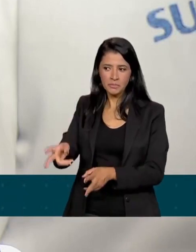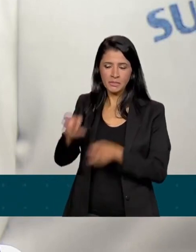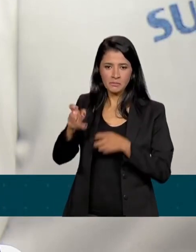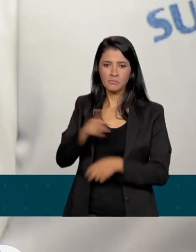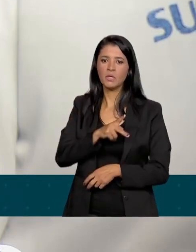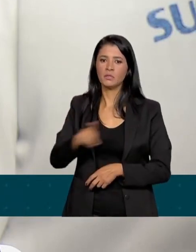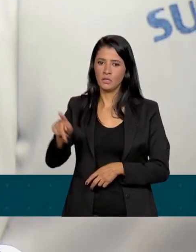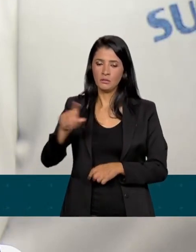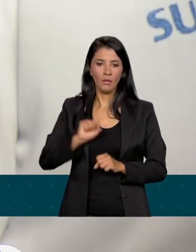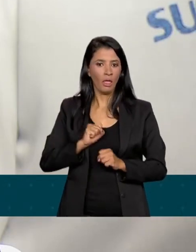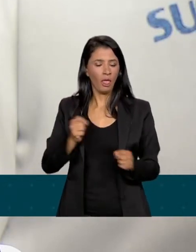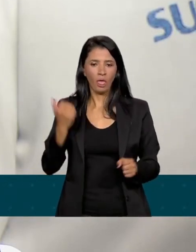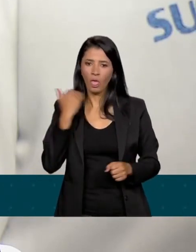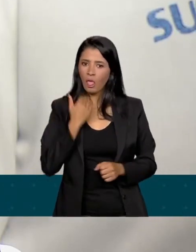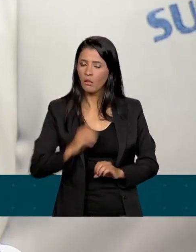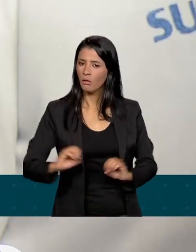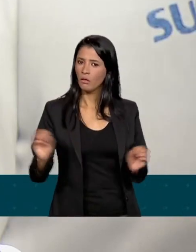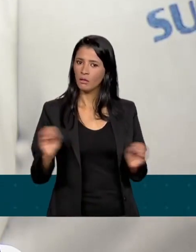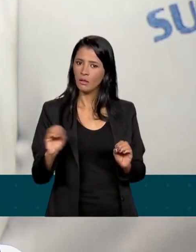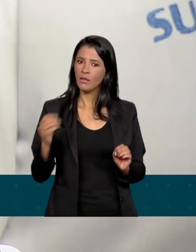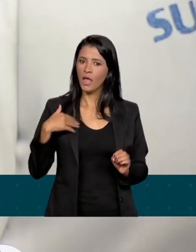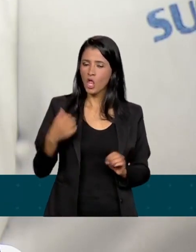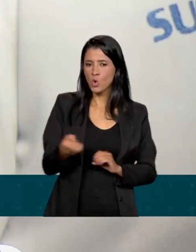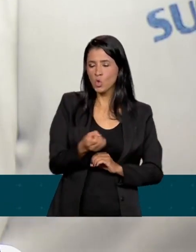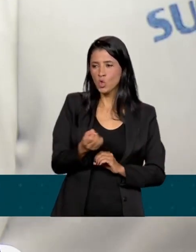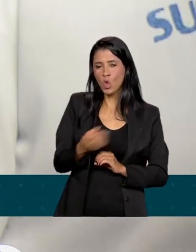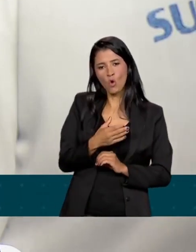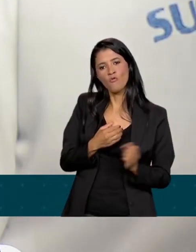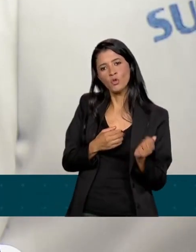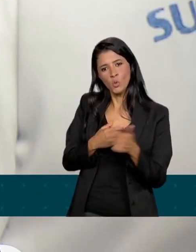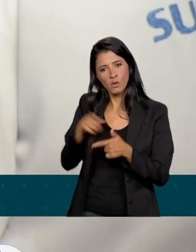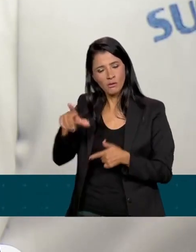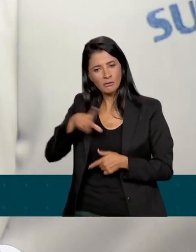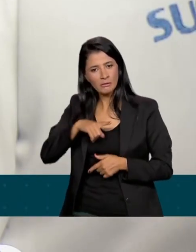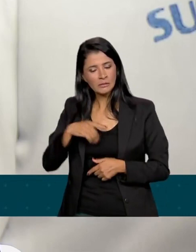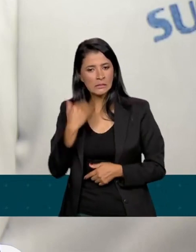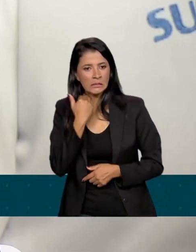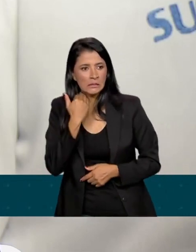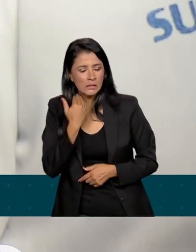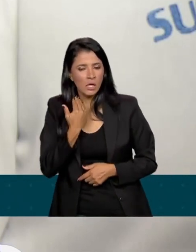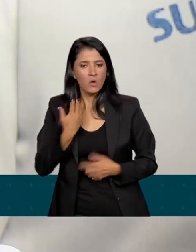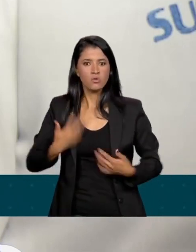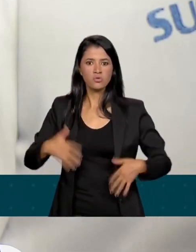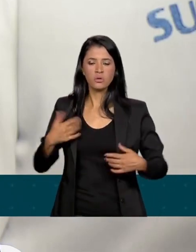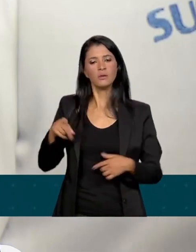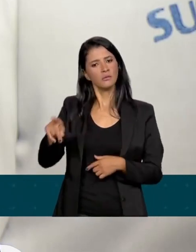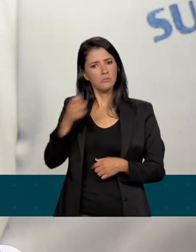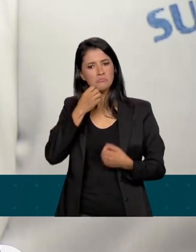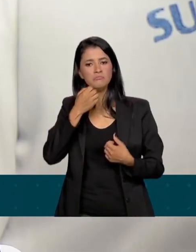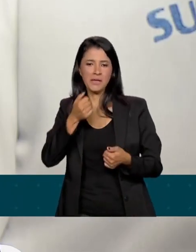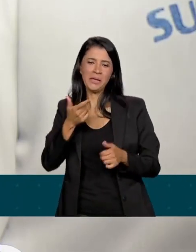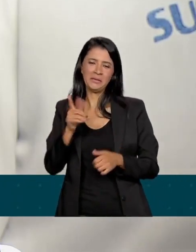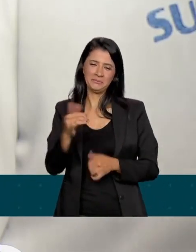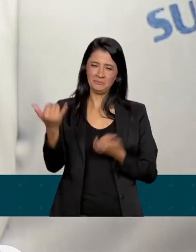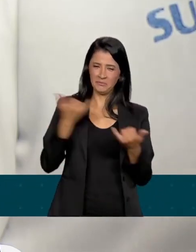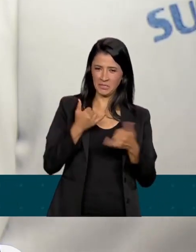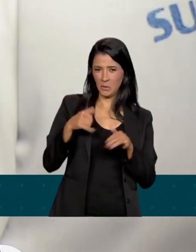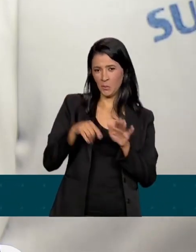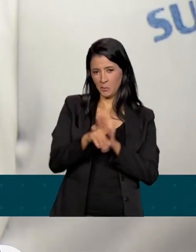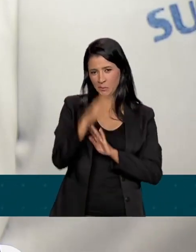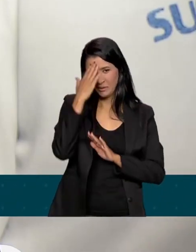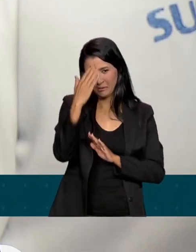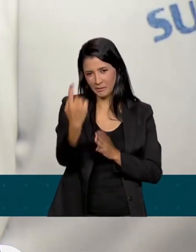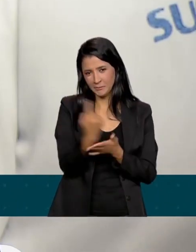presidente realmente é incansável. Eu, com um pouco mais nova, fico cansada, mas ele está bem, essa é a informação. Obrigada pela